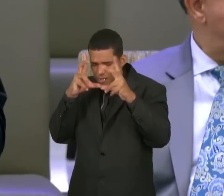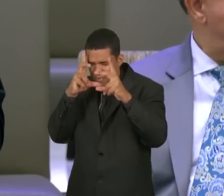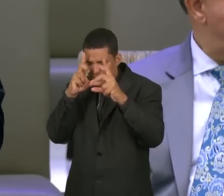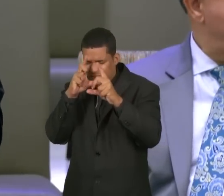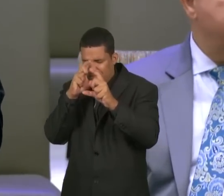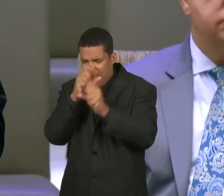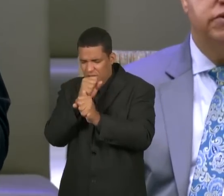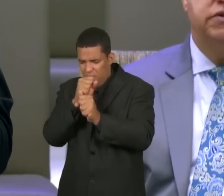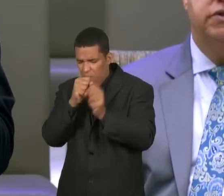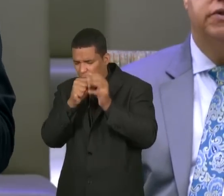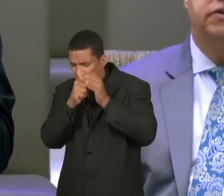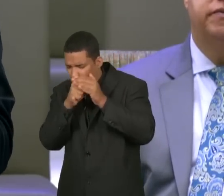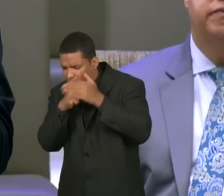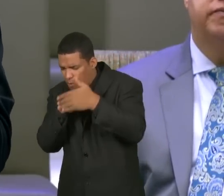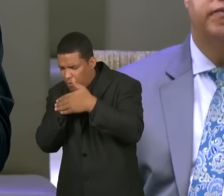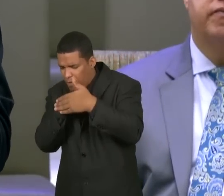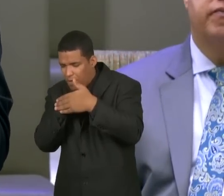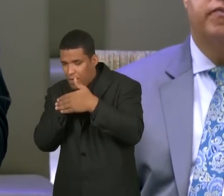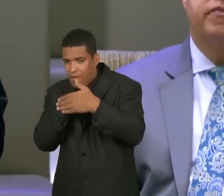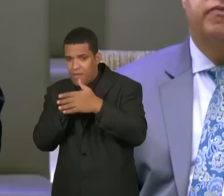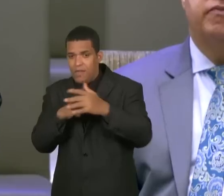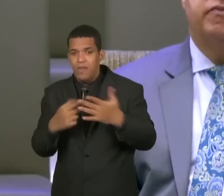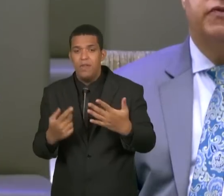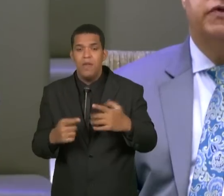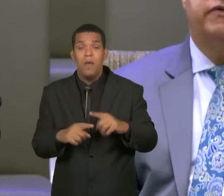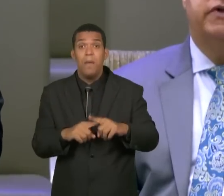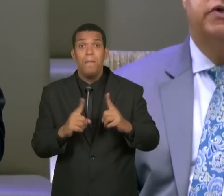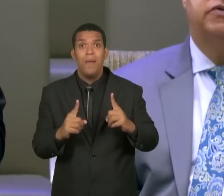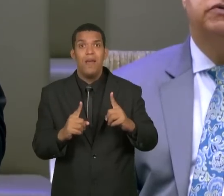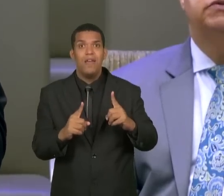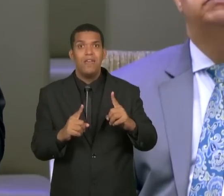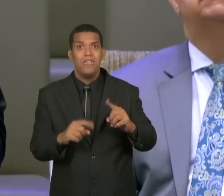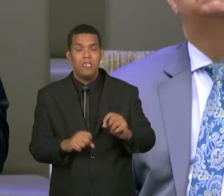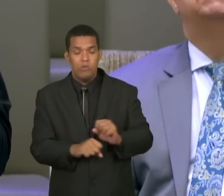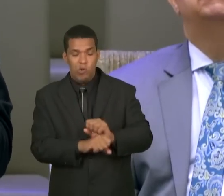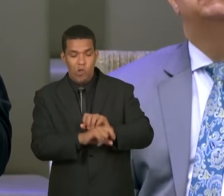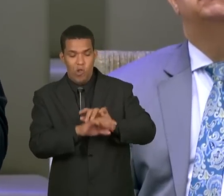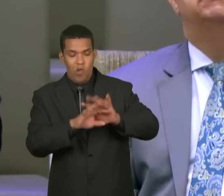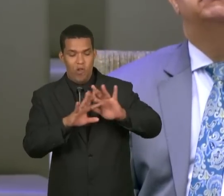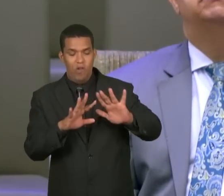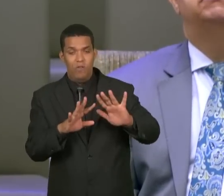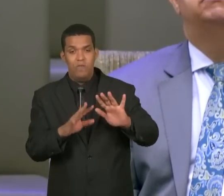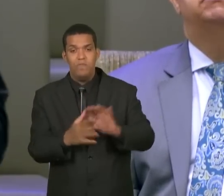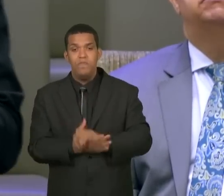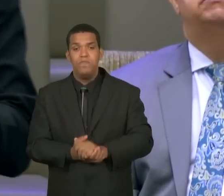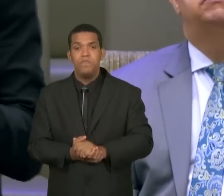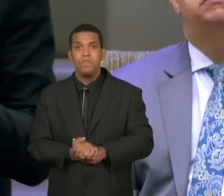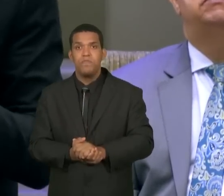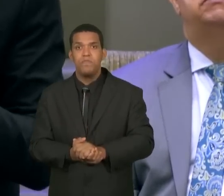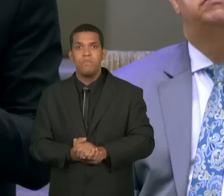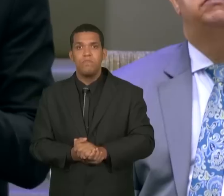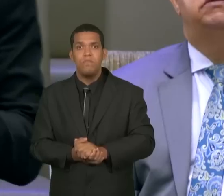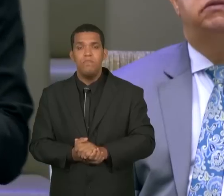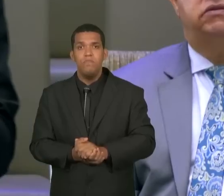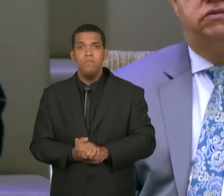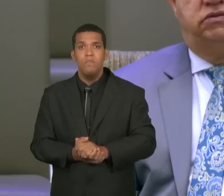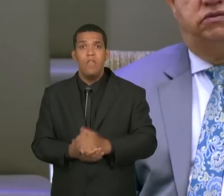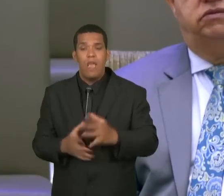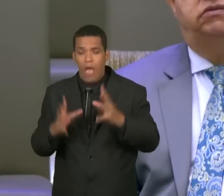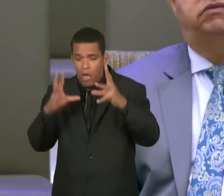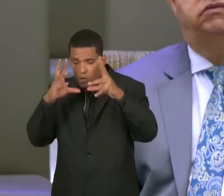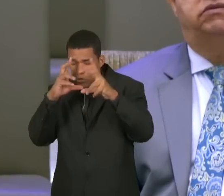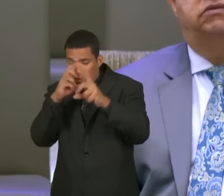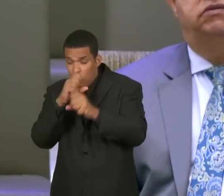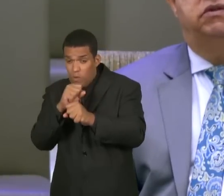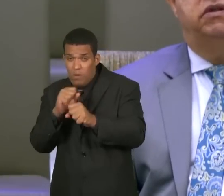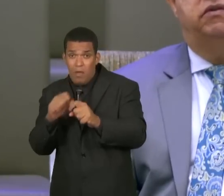me encobriram e a luz ao redor de mim se fará a noite até as próprias trevas não te